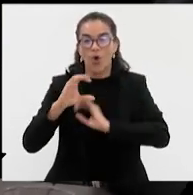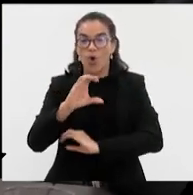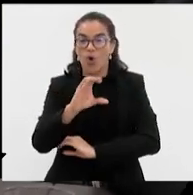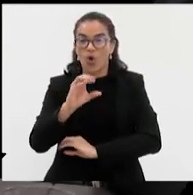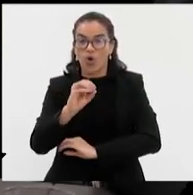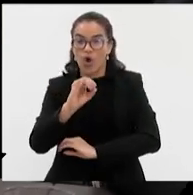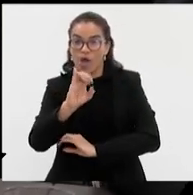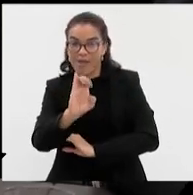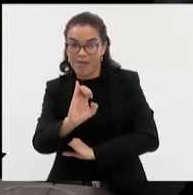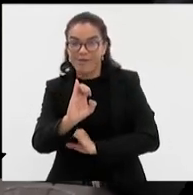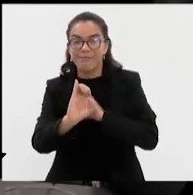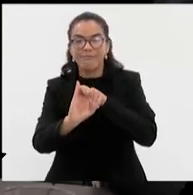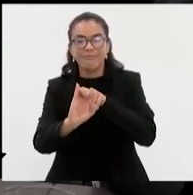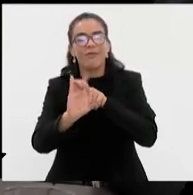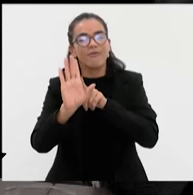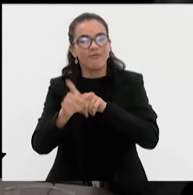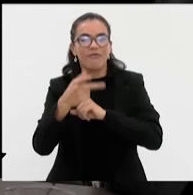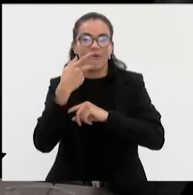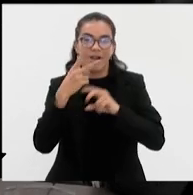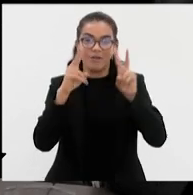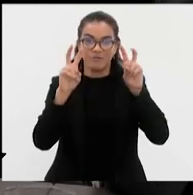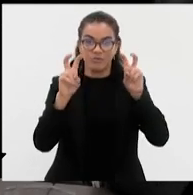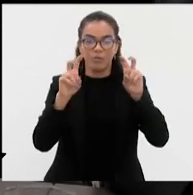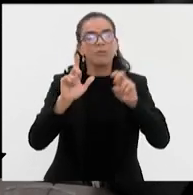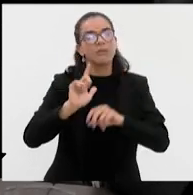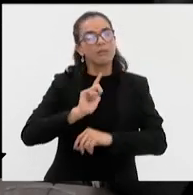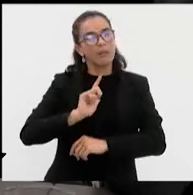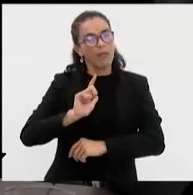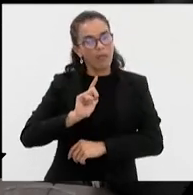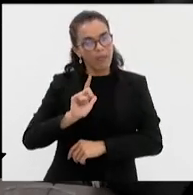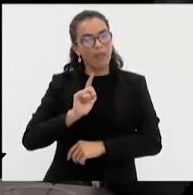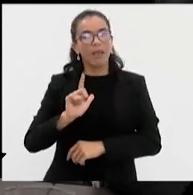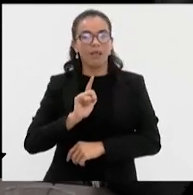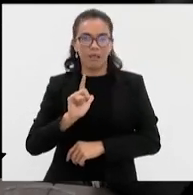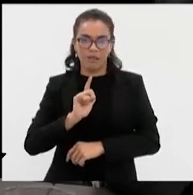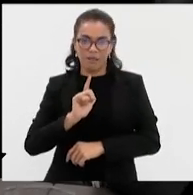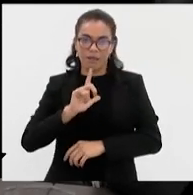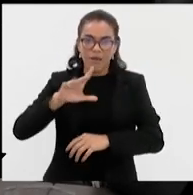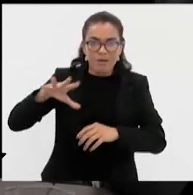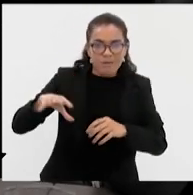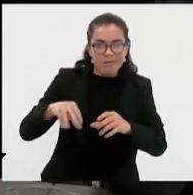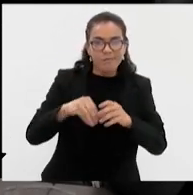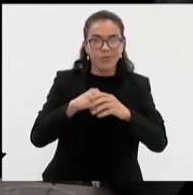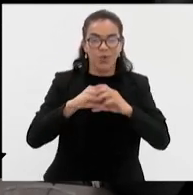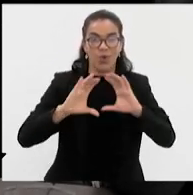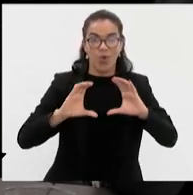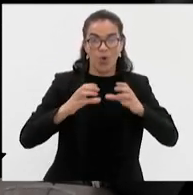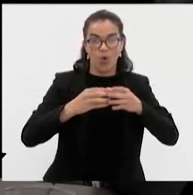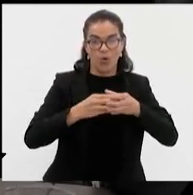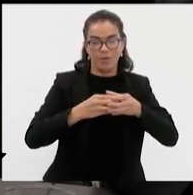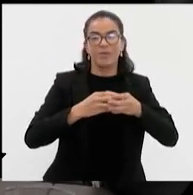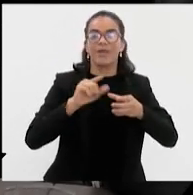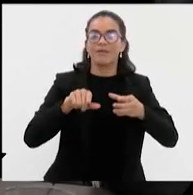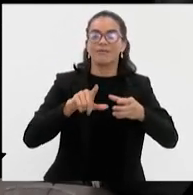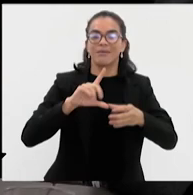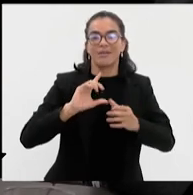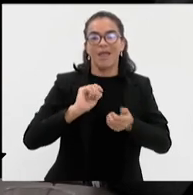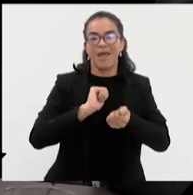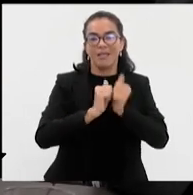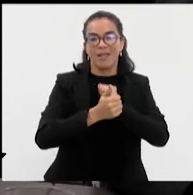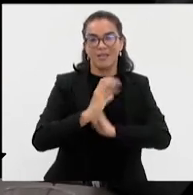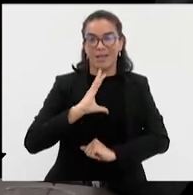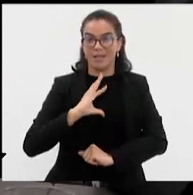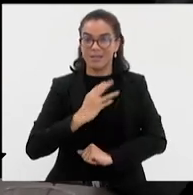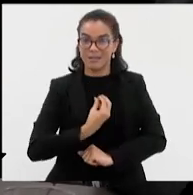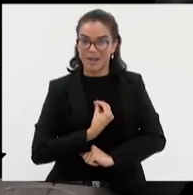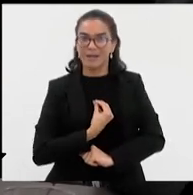que foi mencionado aqui, já tem uma inclusão de atletas trans nas competições